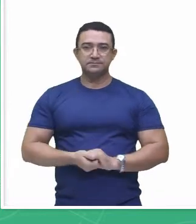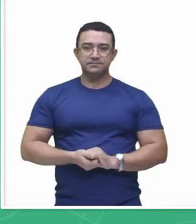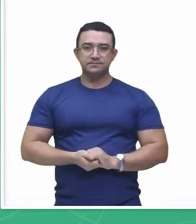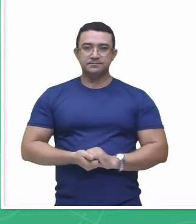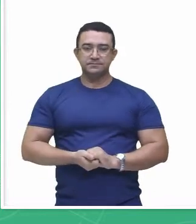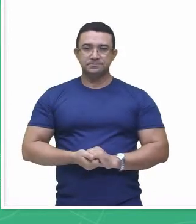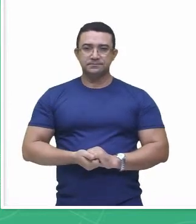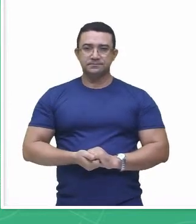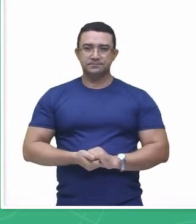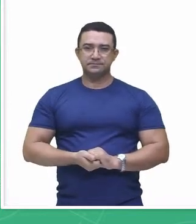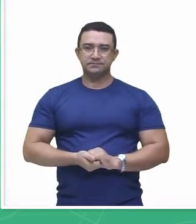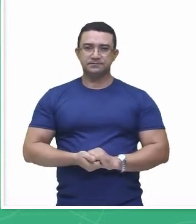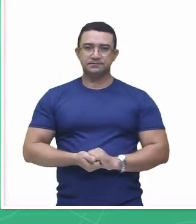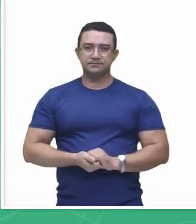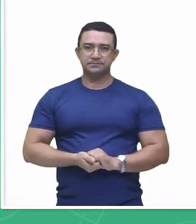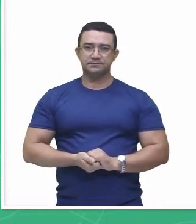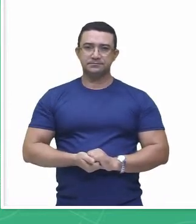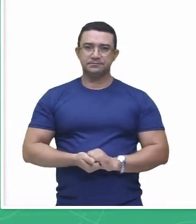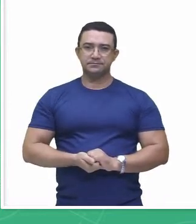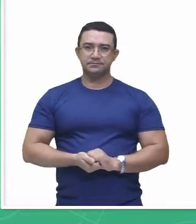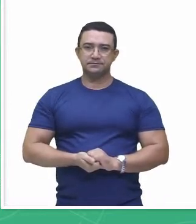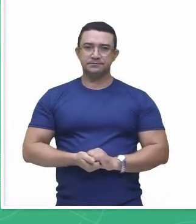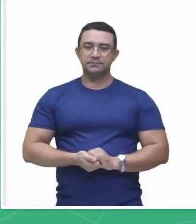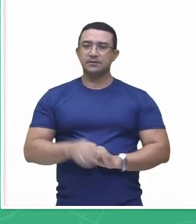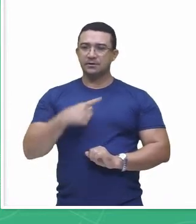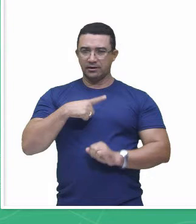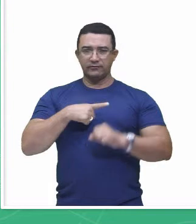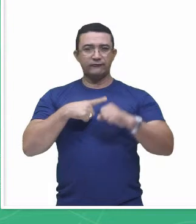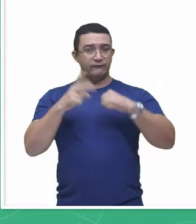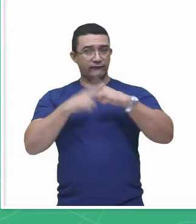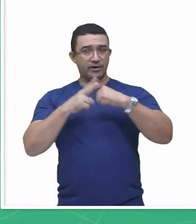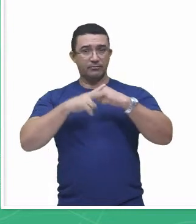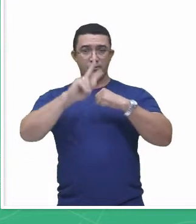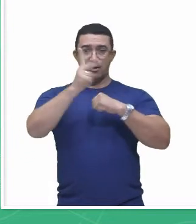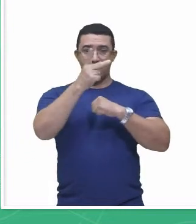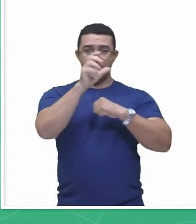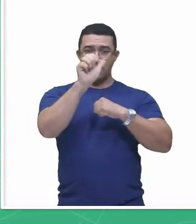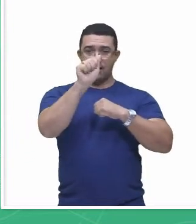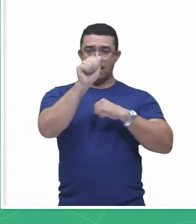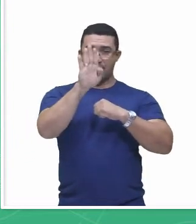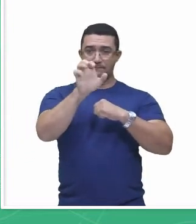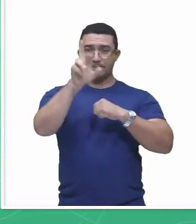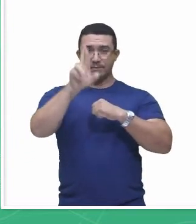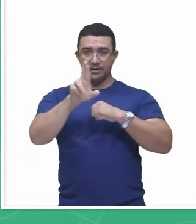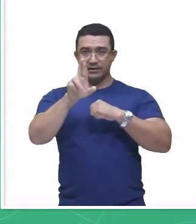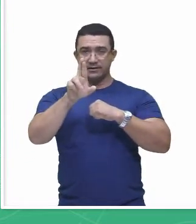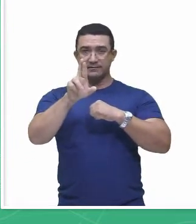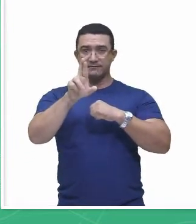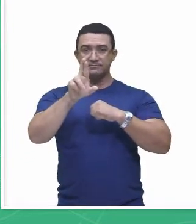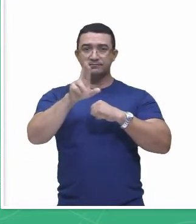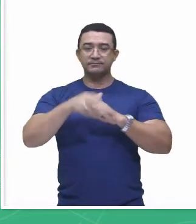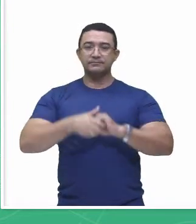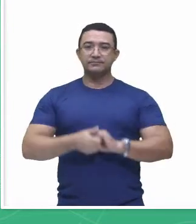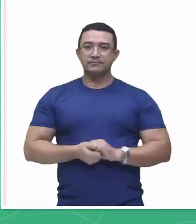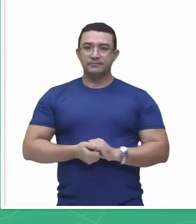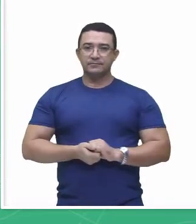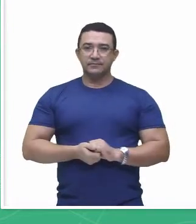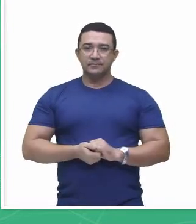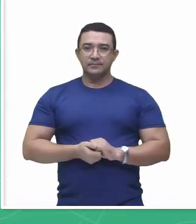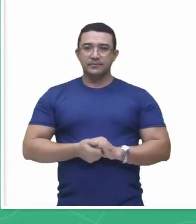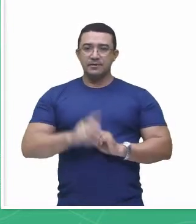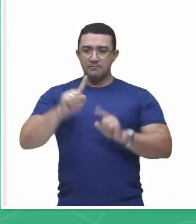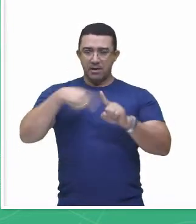Então, aqui nós temos, verbo haber, an, aqui ele está na terceira pessoa do plural, e o